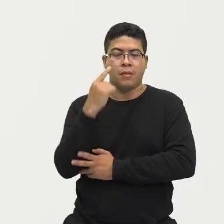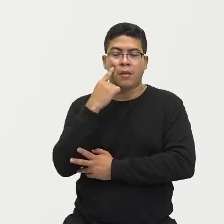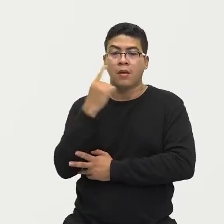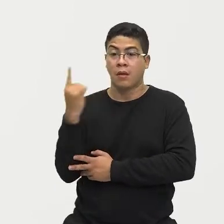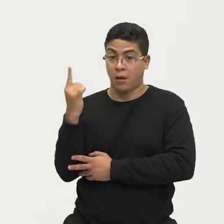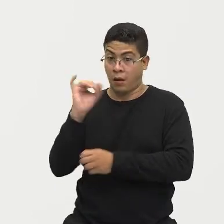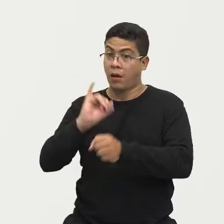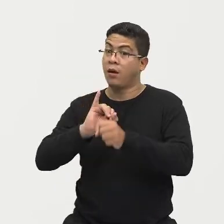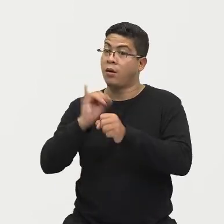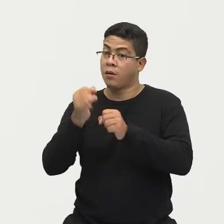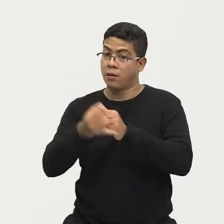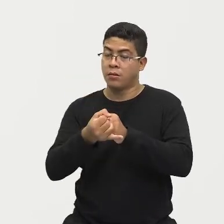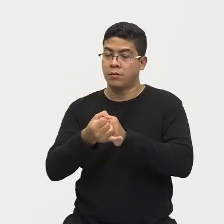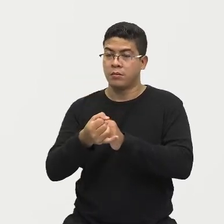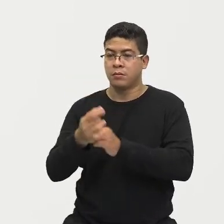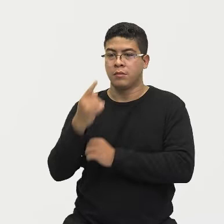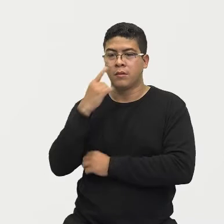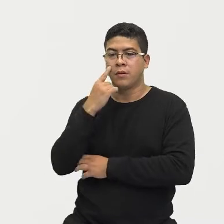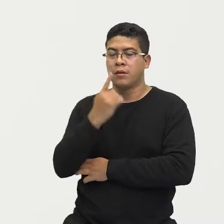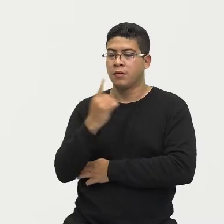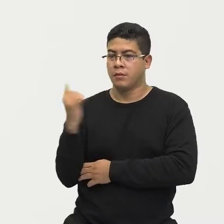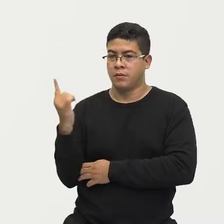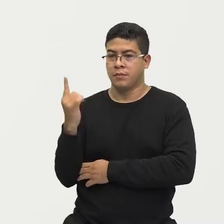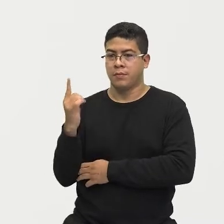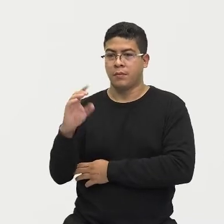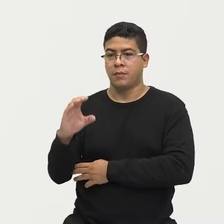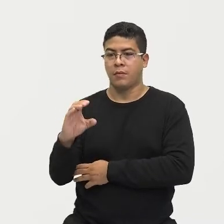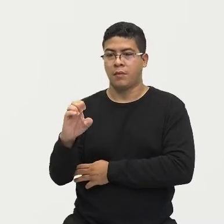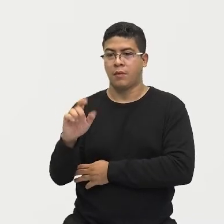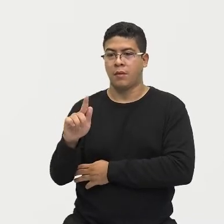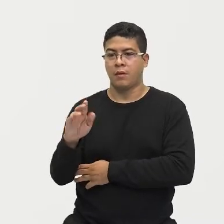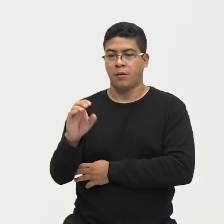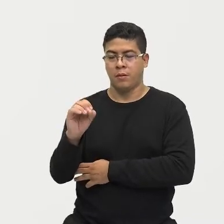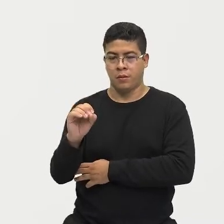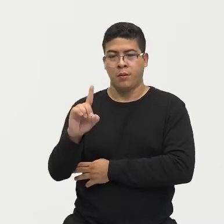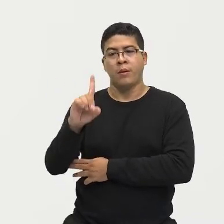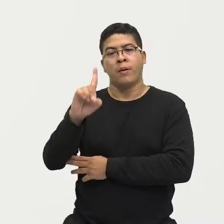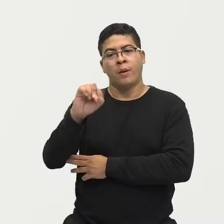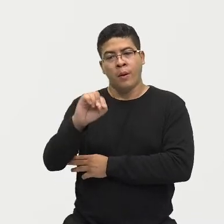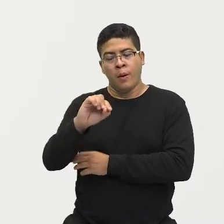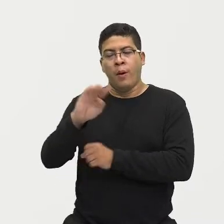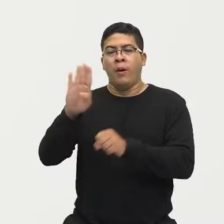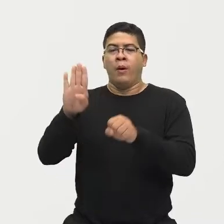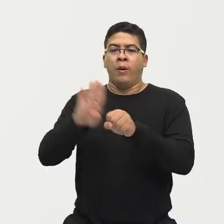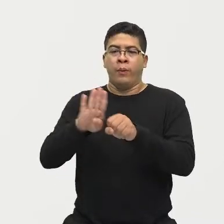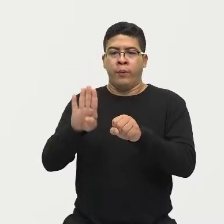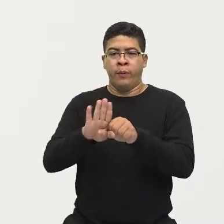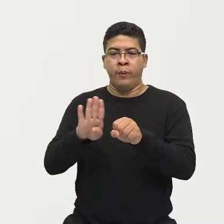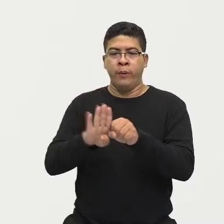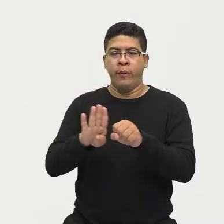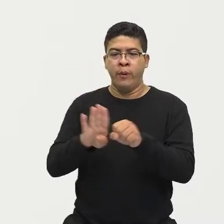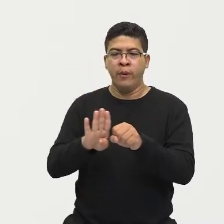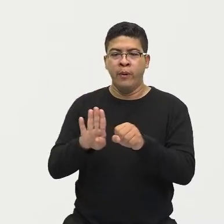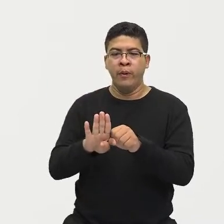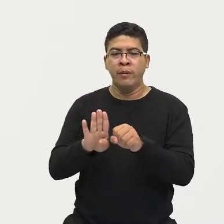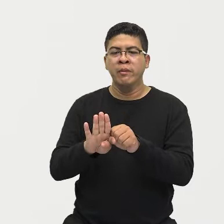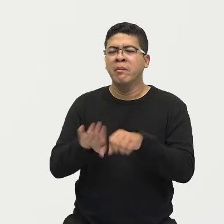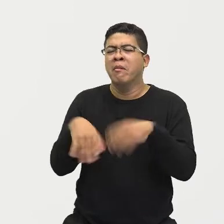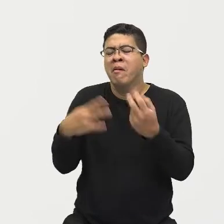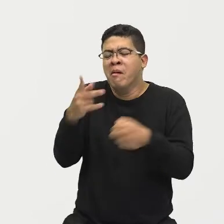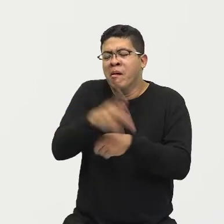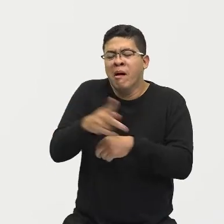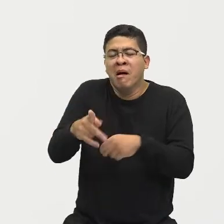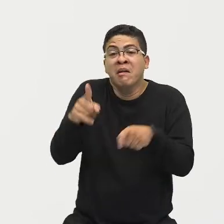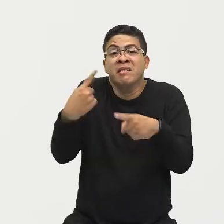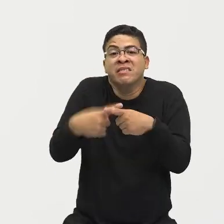E cego é um substantivo. Ele está nomeando um ser. Substantivo. Professor, mas por